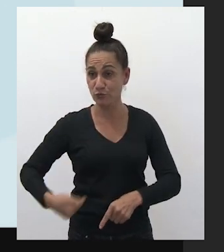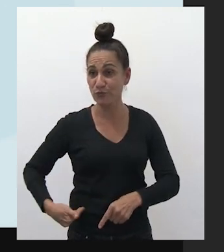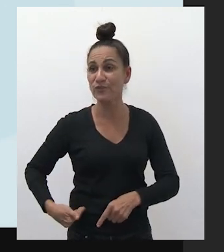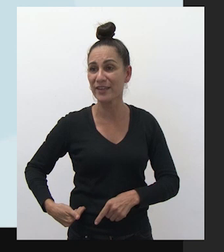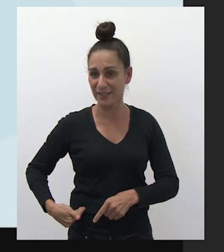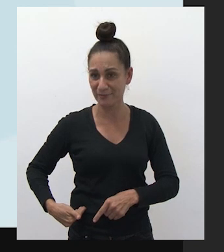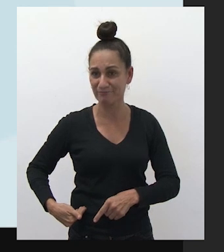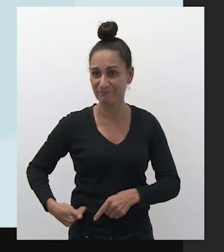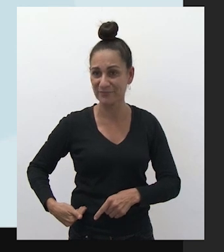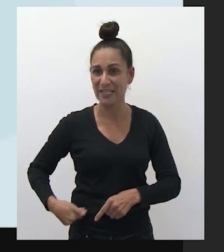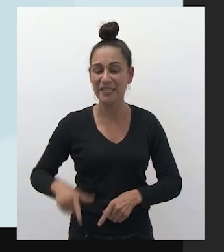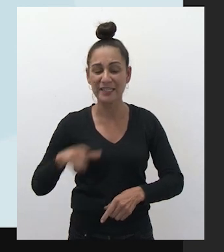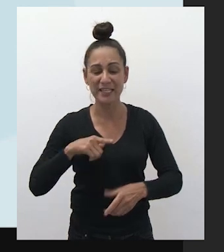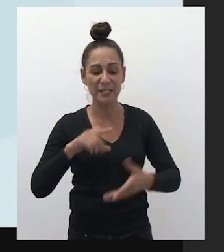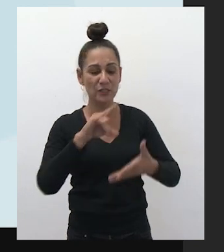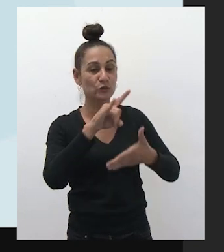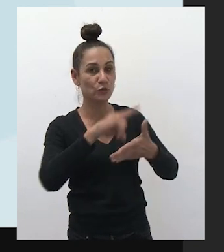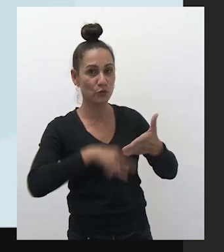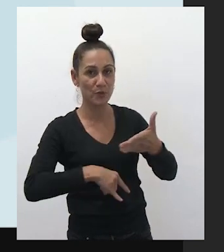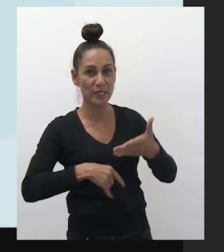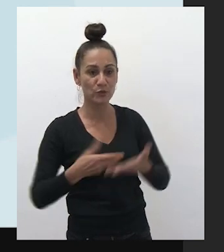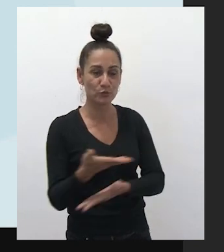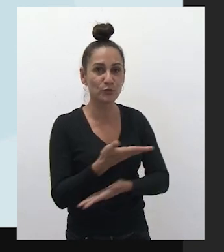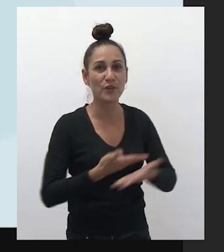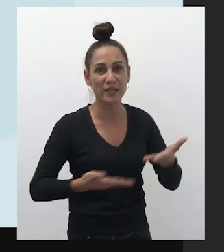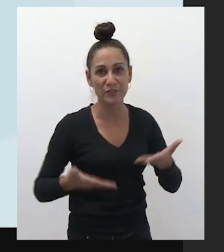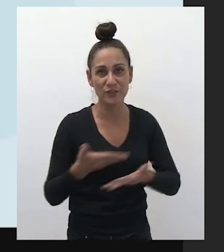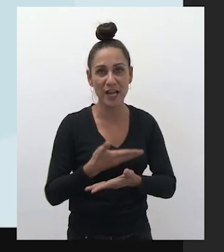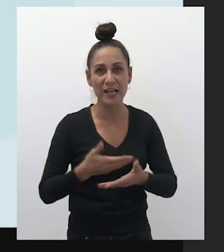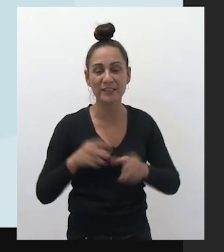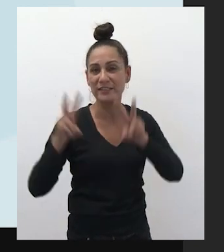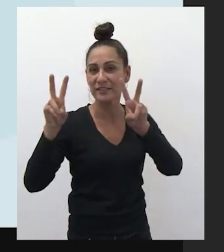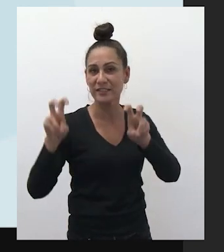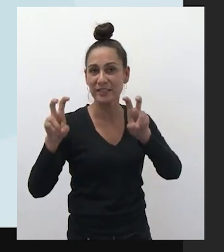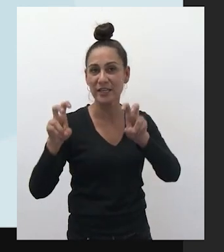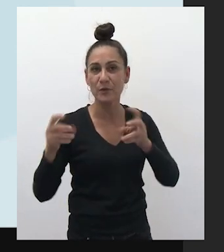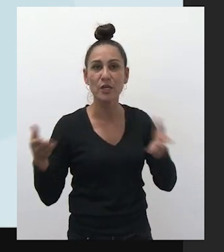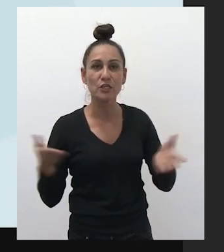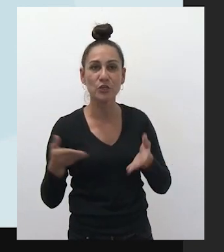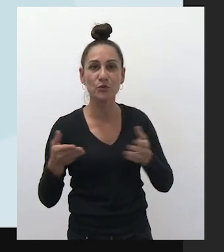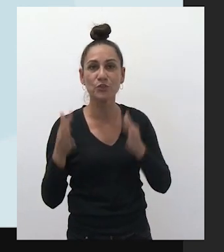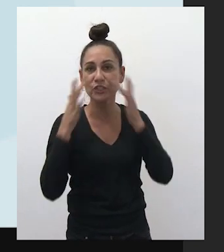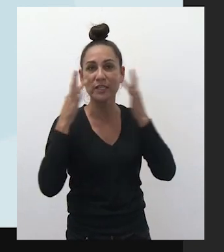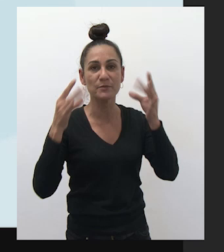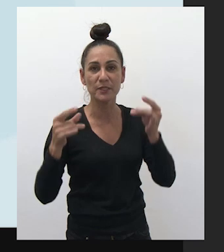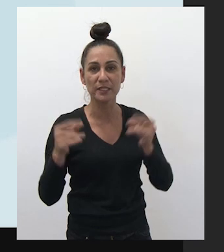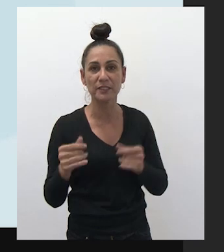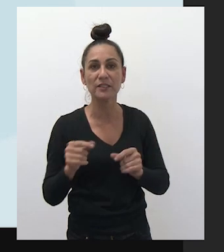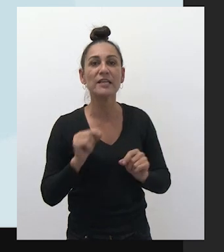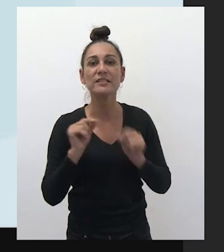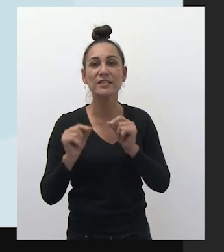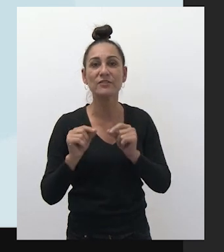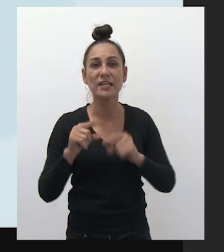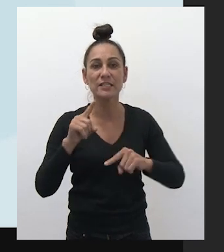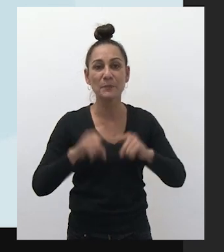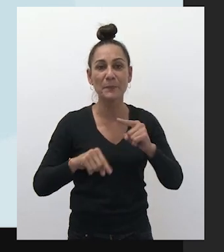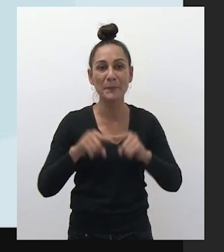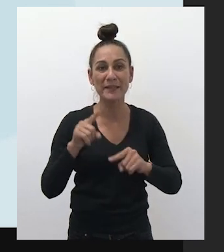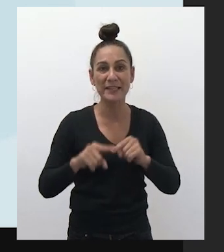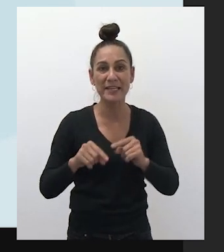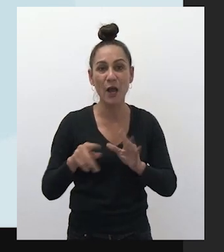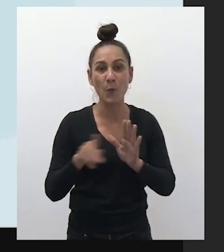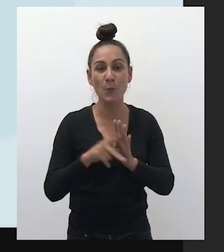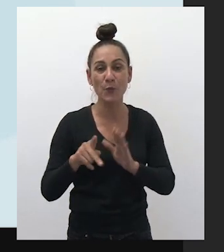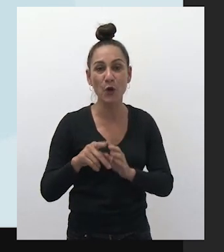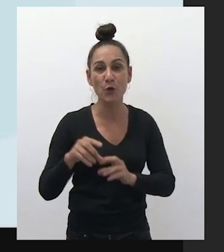tem muitos relacionados aí essa temática que a gente está falando, esse aspecto material da dignidade humana,